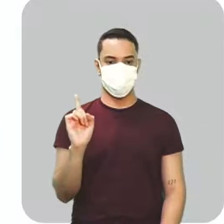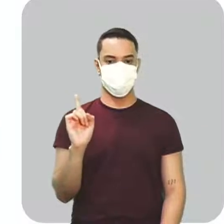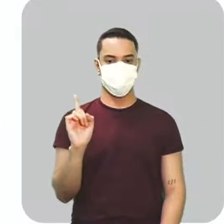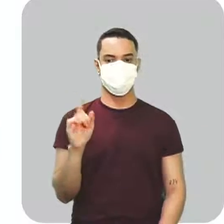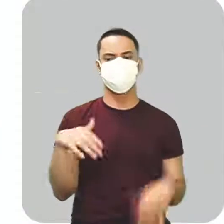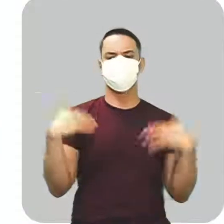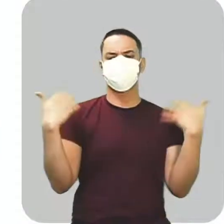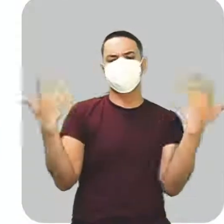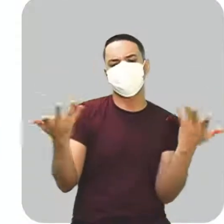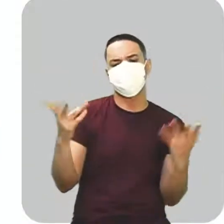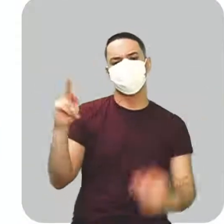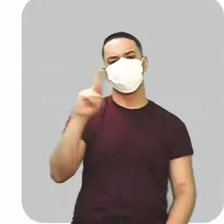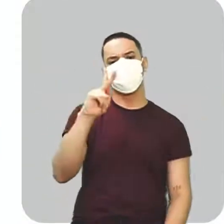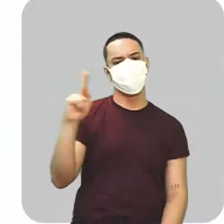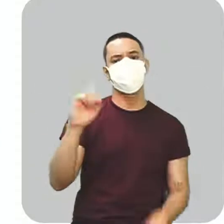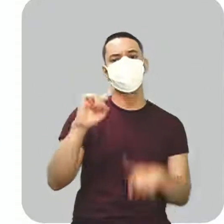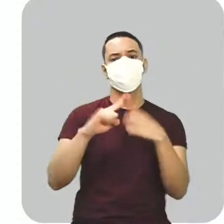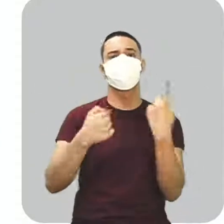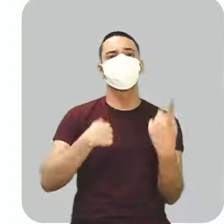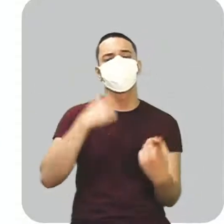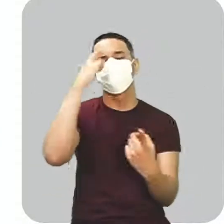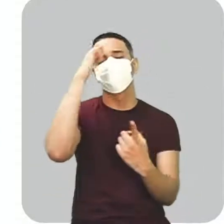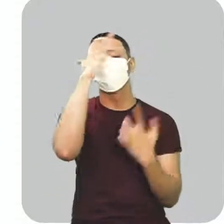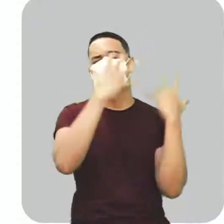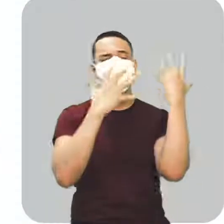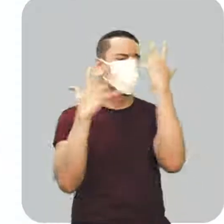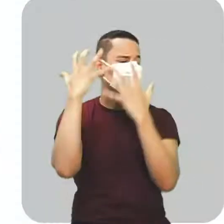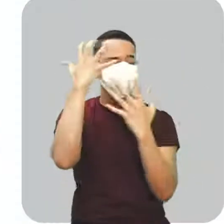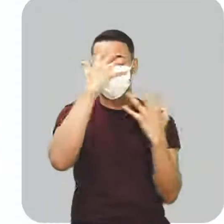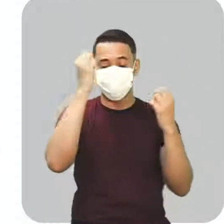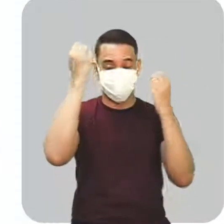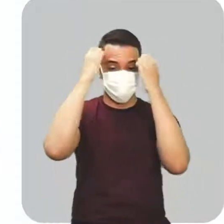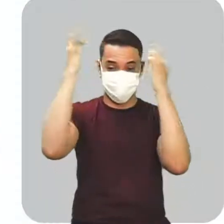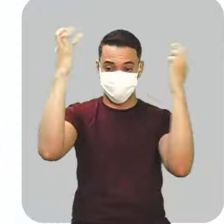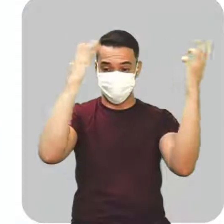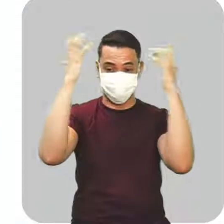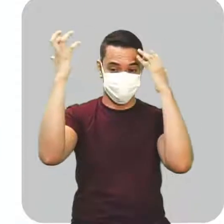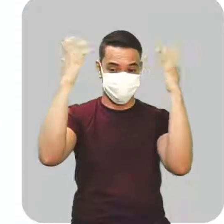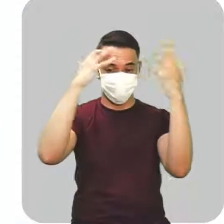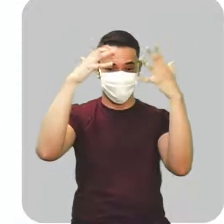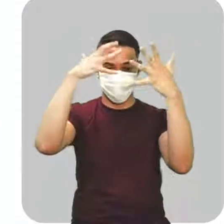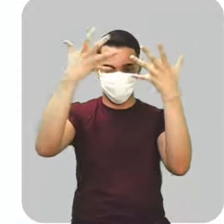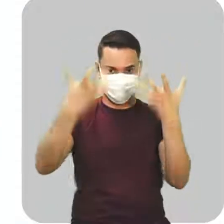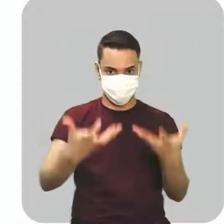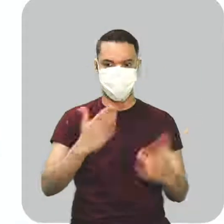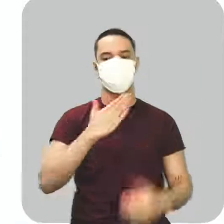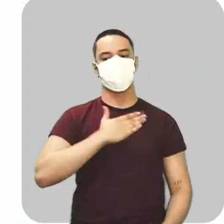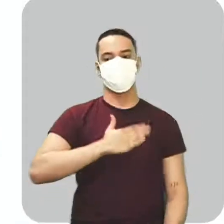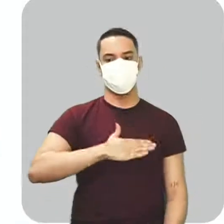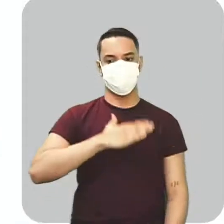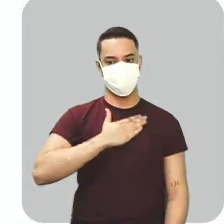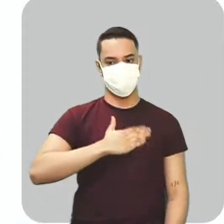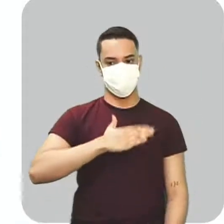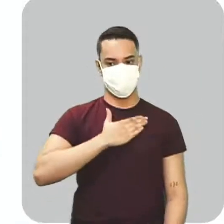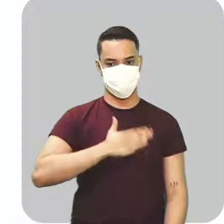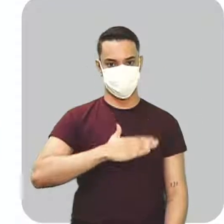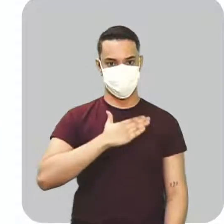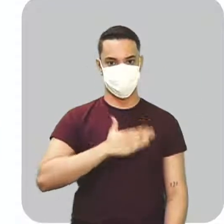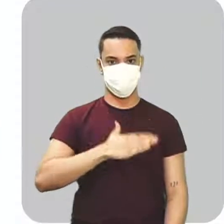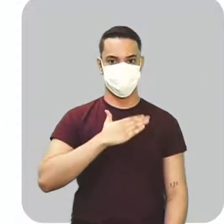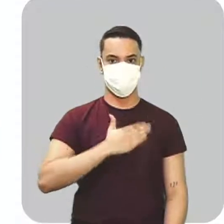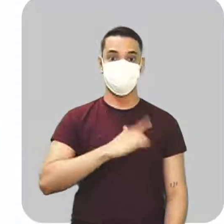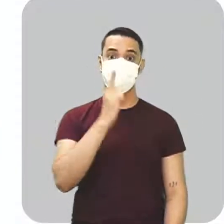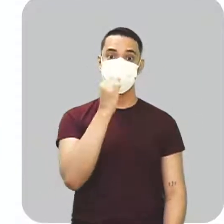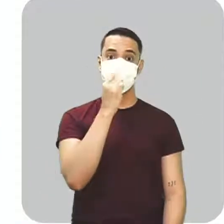Ai, professora, estou confusa, tá fumaçando na minha cabecinha. Relaxe, tome um pouco de